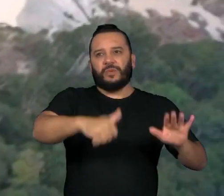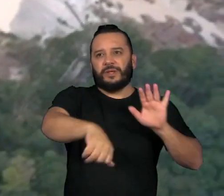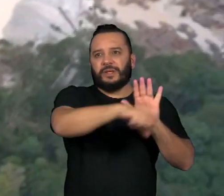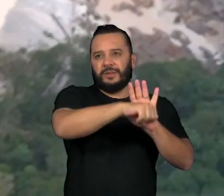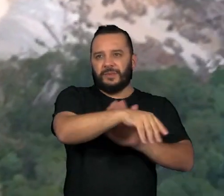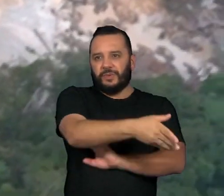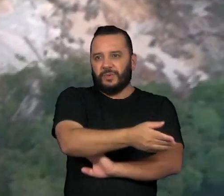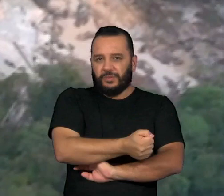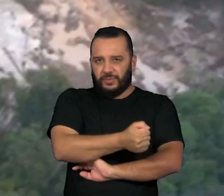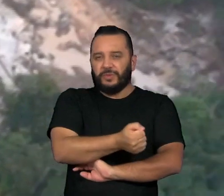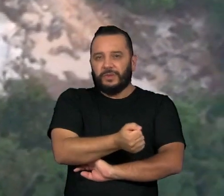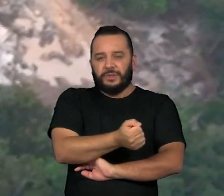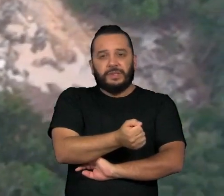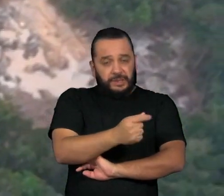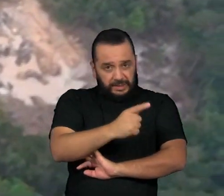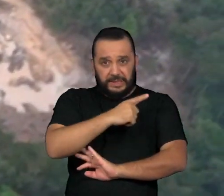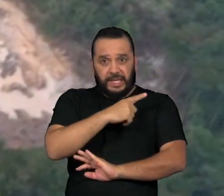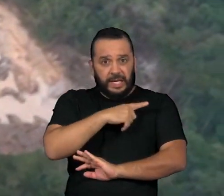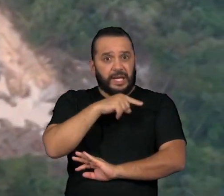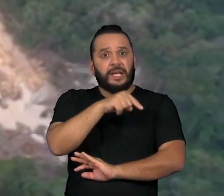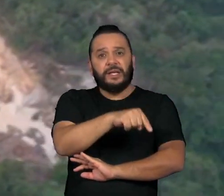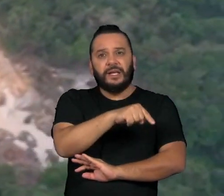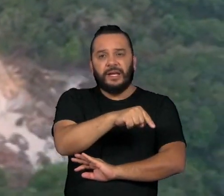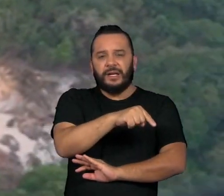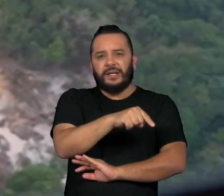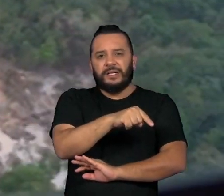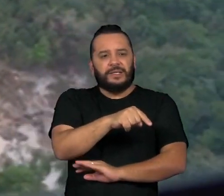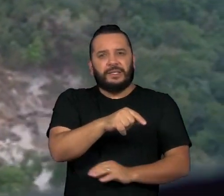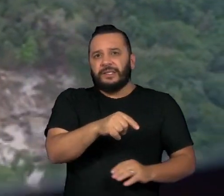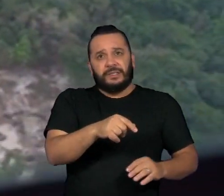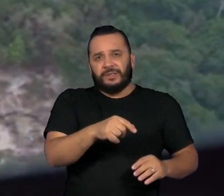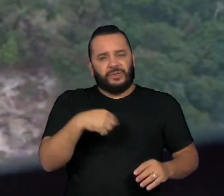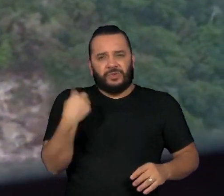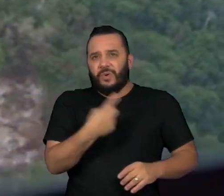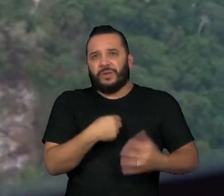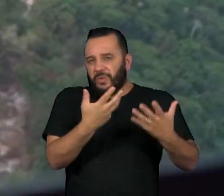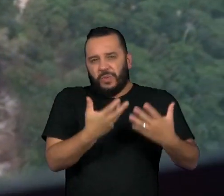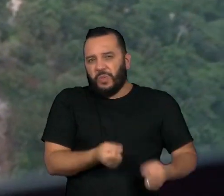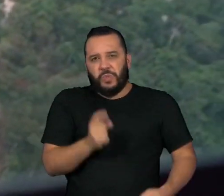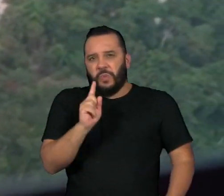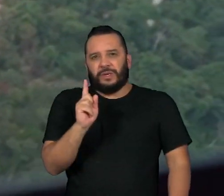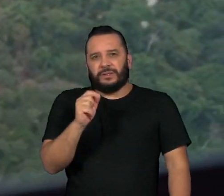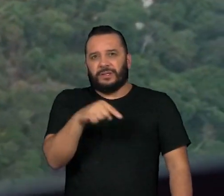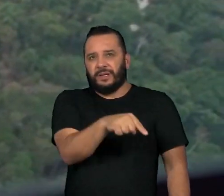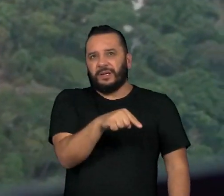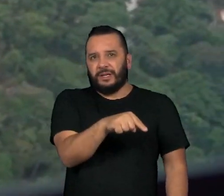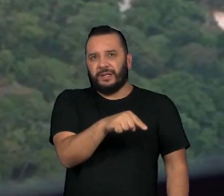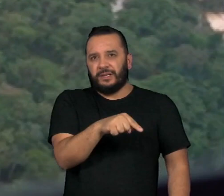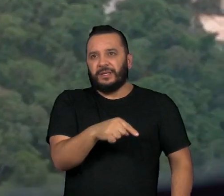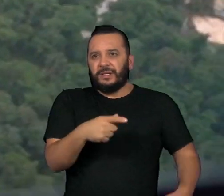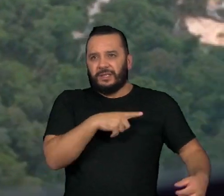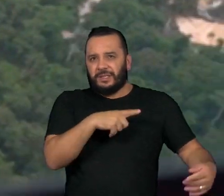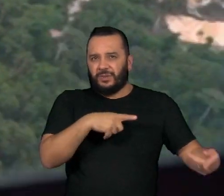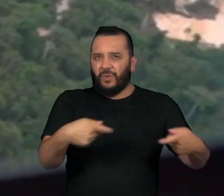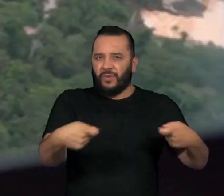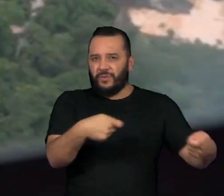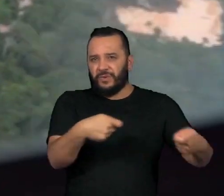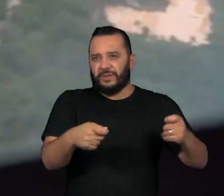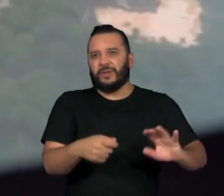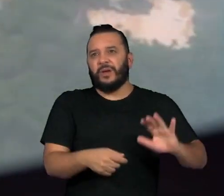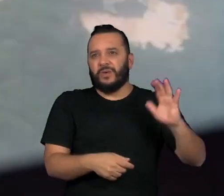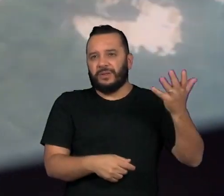há violações. A Europa não pode mais estar compactuando com todos esses conflitos que estão